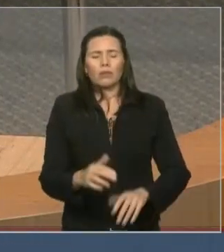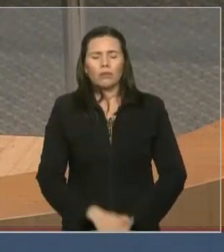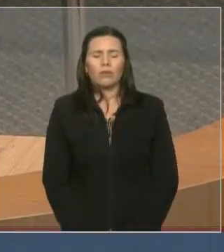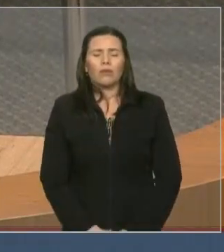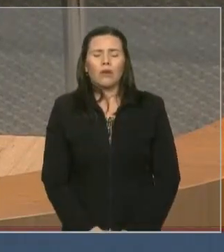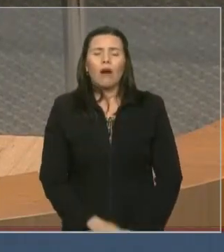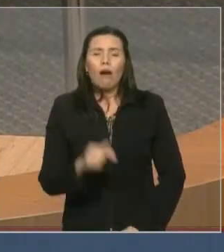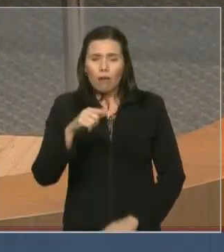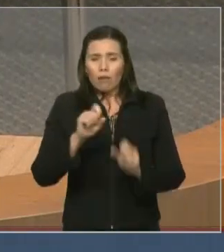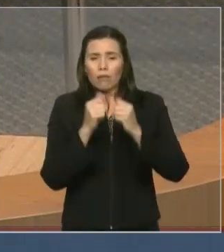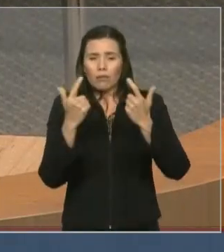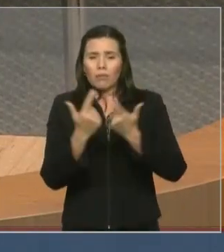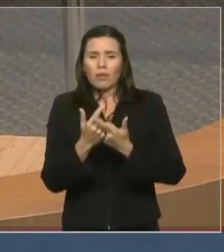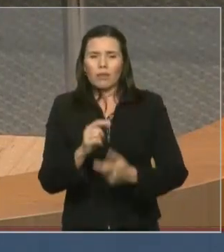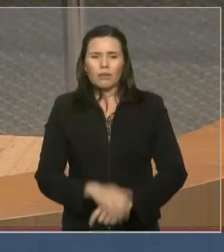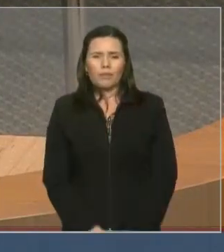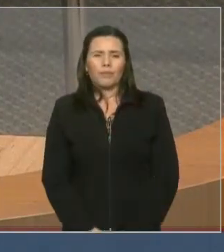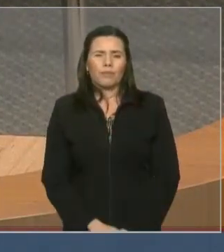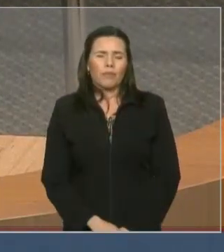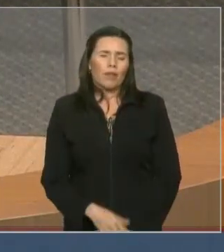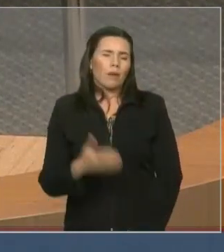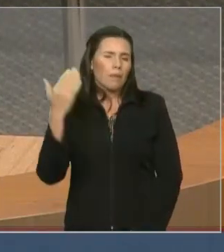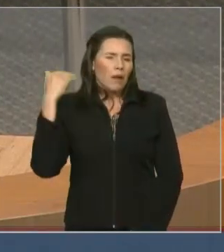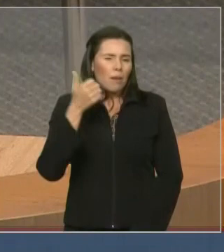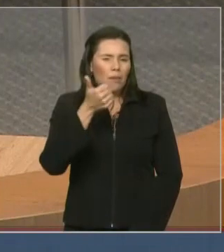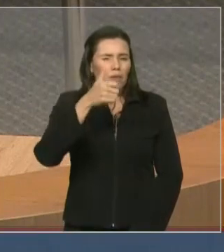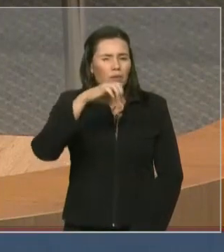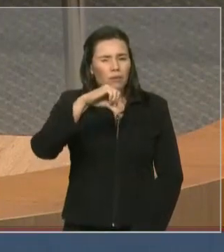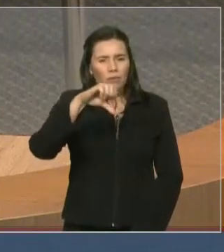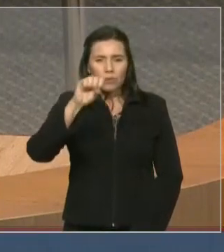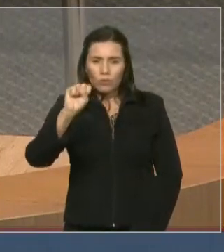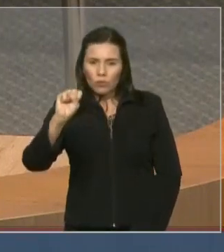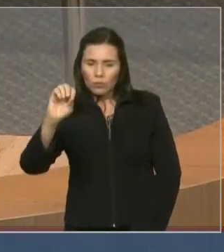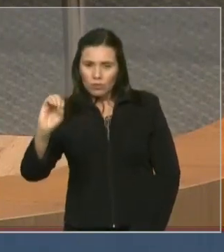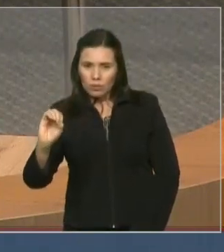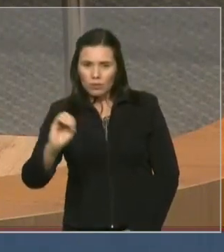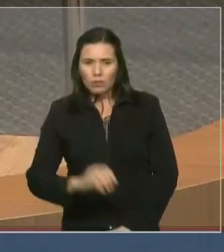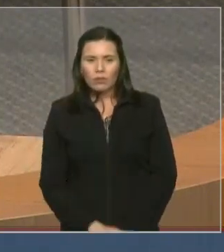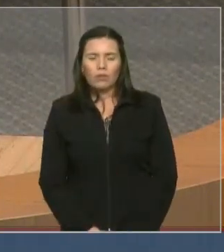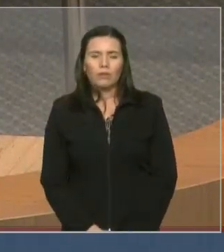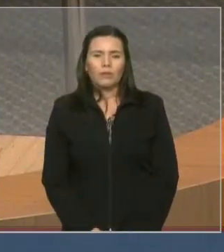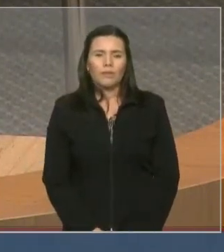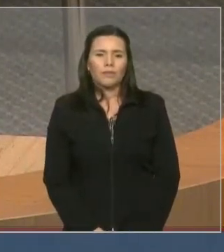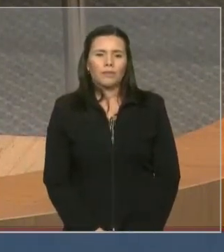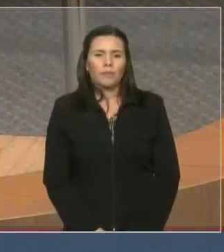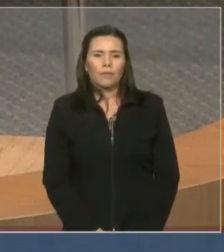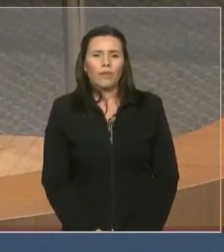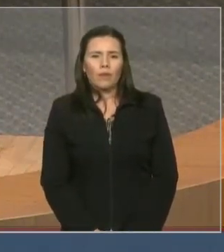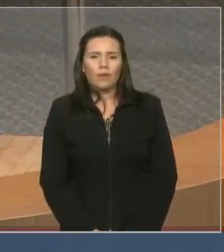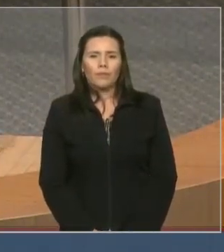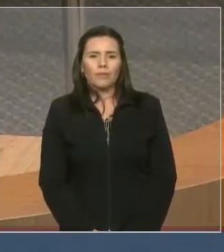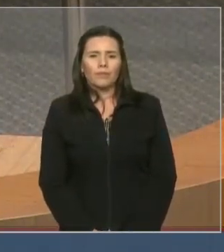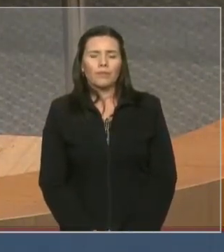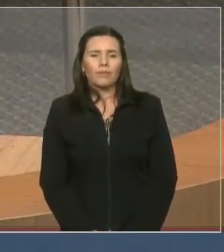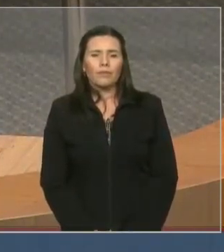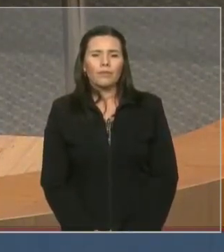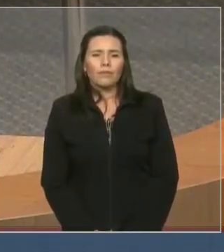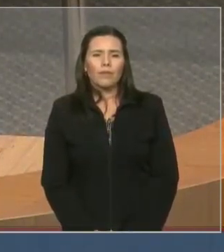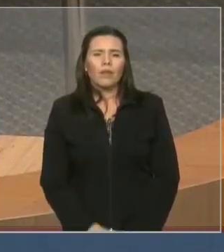80, aqui nós fizemos uma comissão e o Dan Souza estava presente. Tinha chegado aqui a